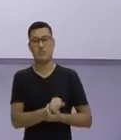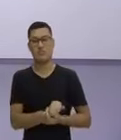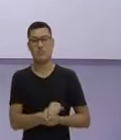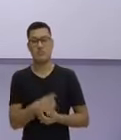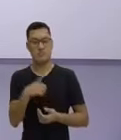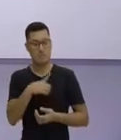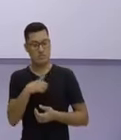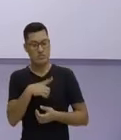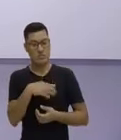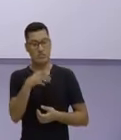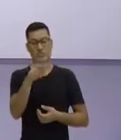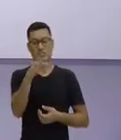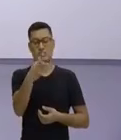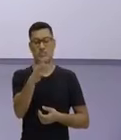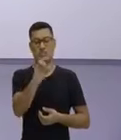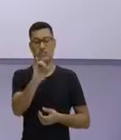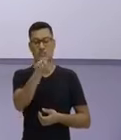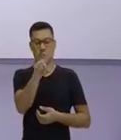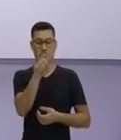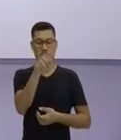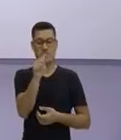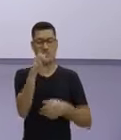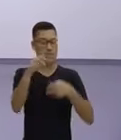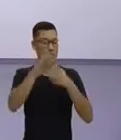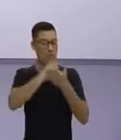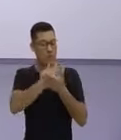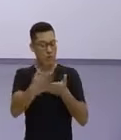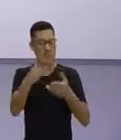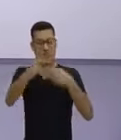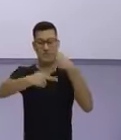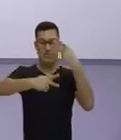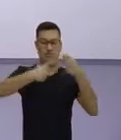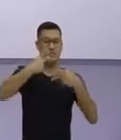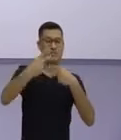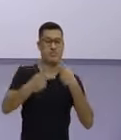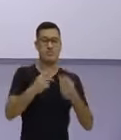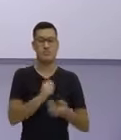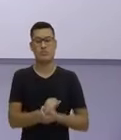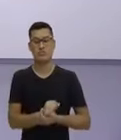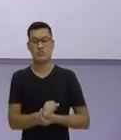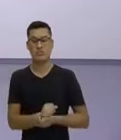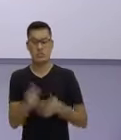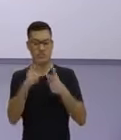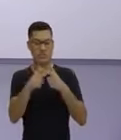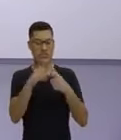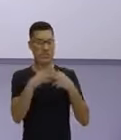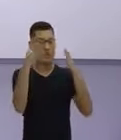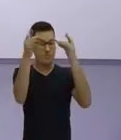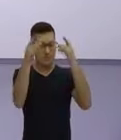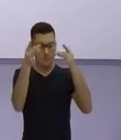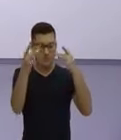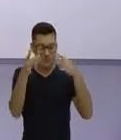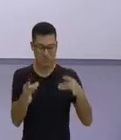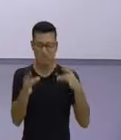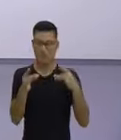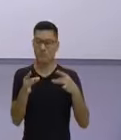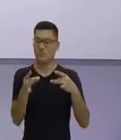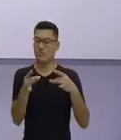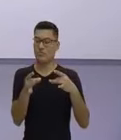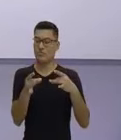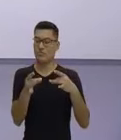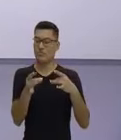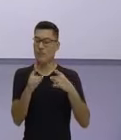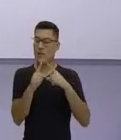ter esse valor constante. Então, se ele começar a falar, a situação está assim, mas essa parte é